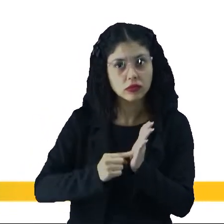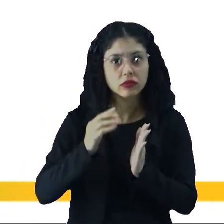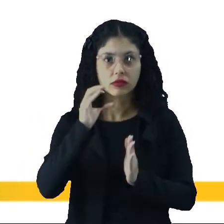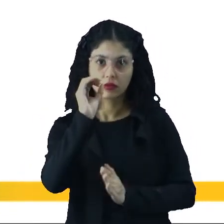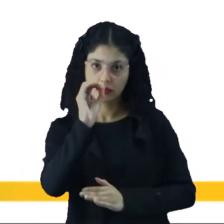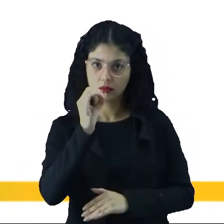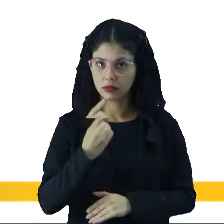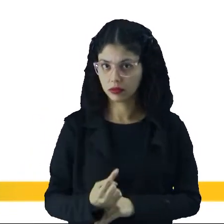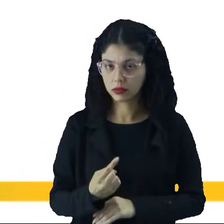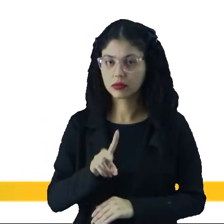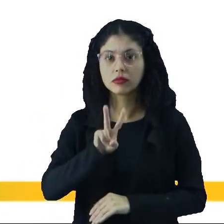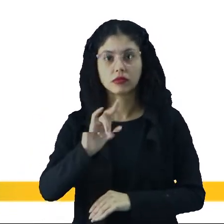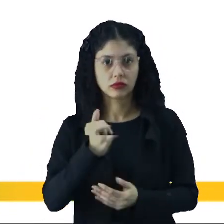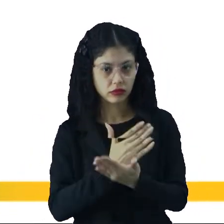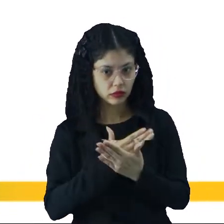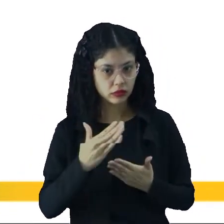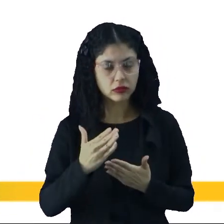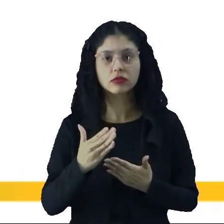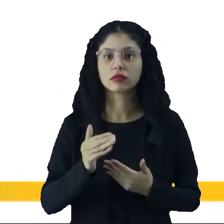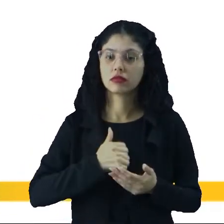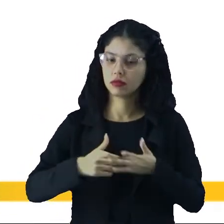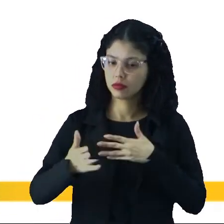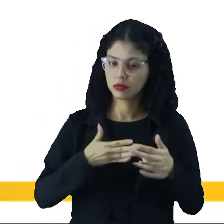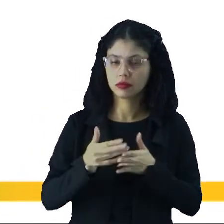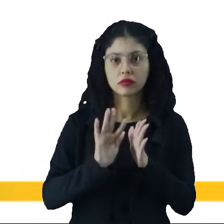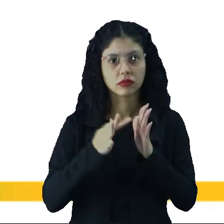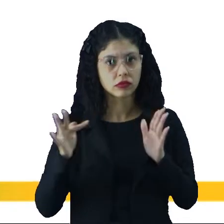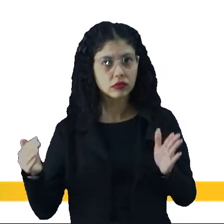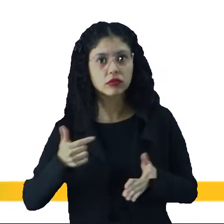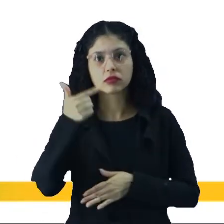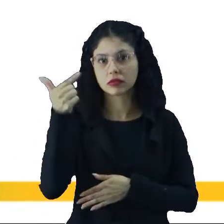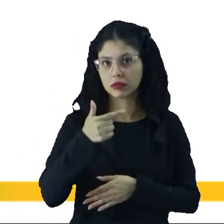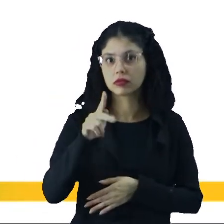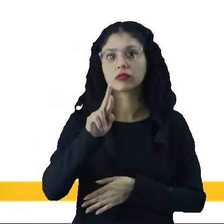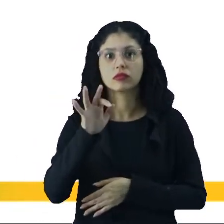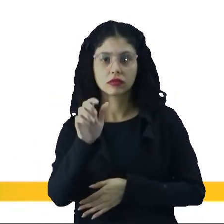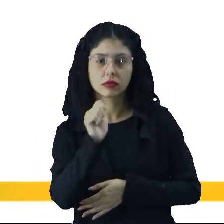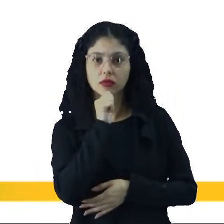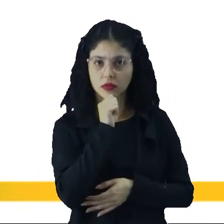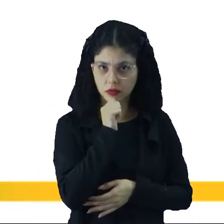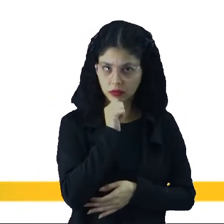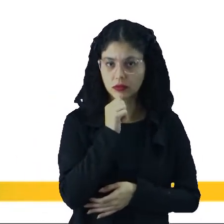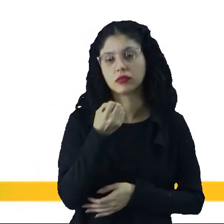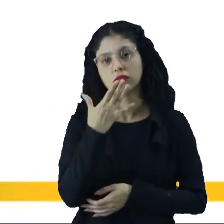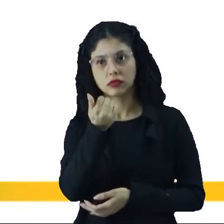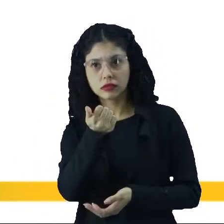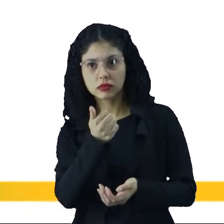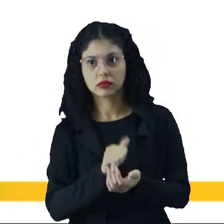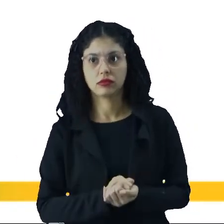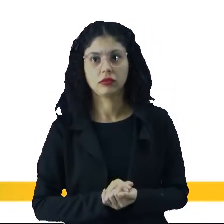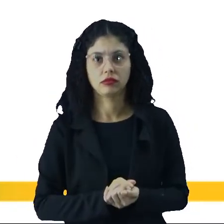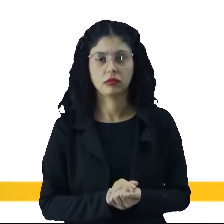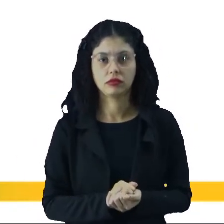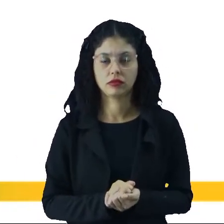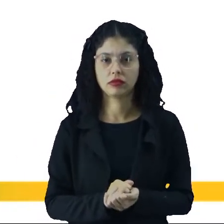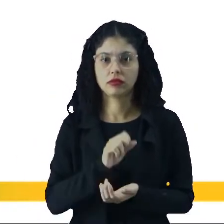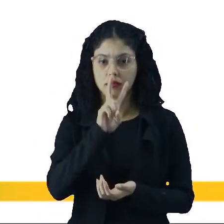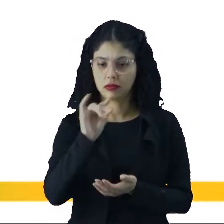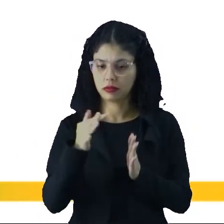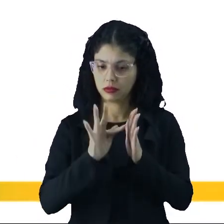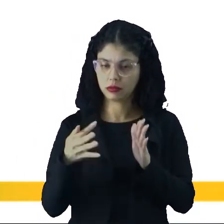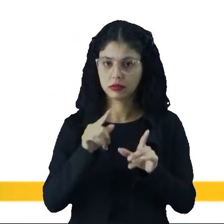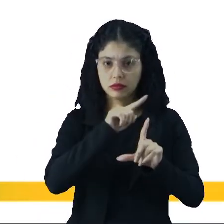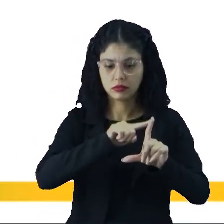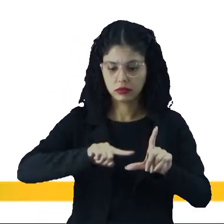e 1 vai estar sempre em qualquer função do segundo grau, beleza? Então ela vai a função,